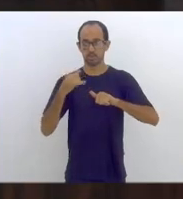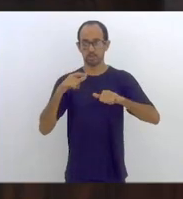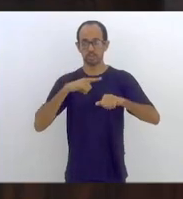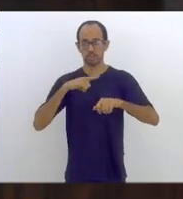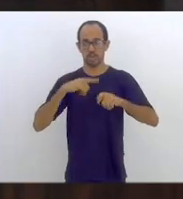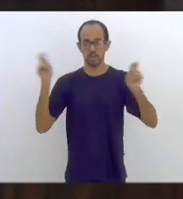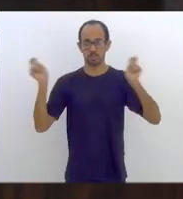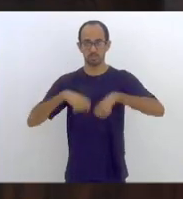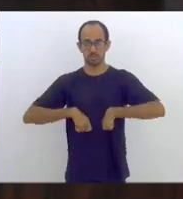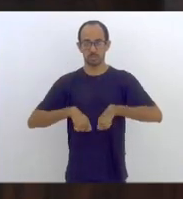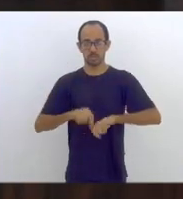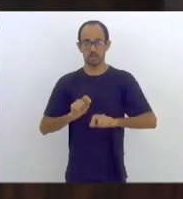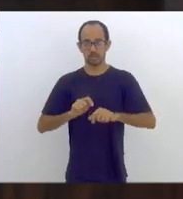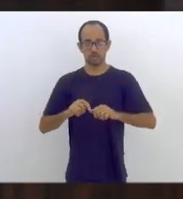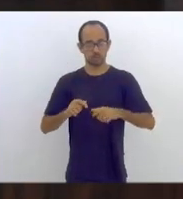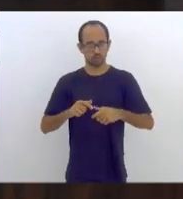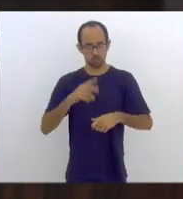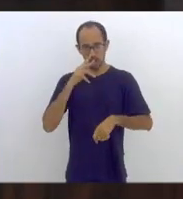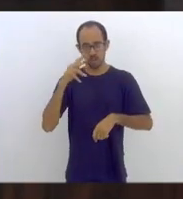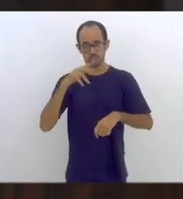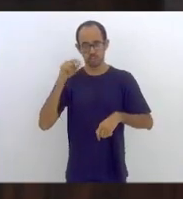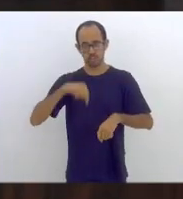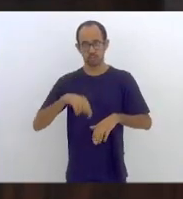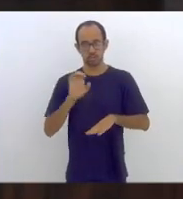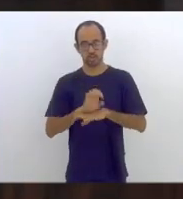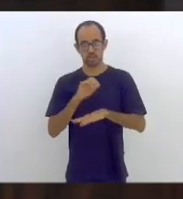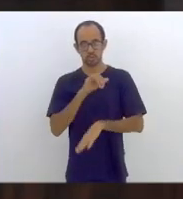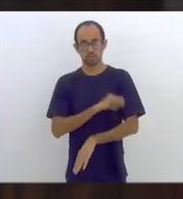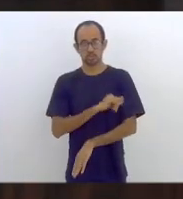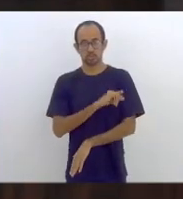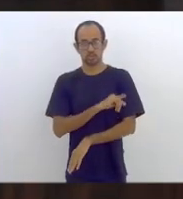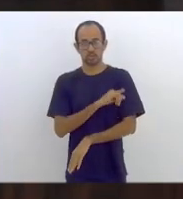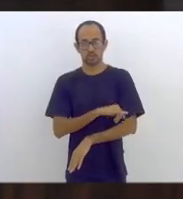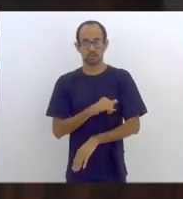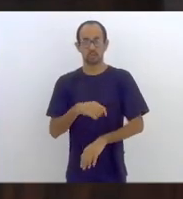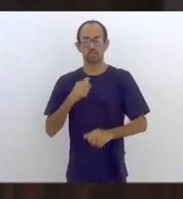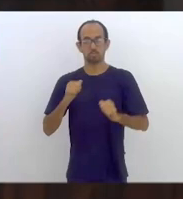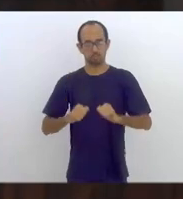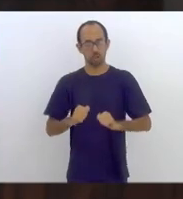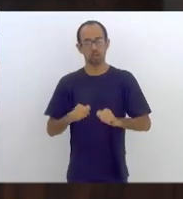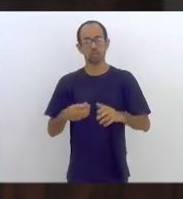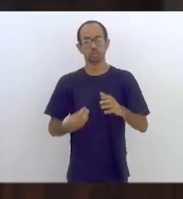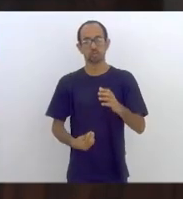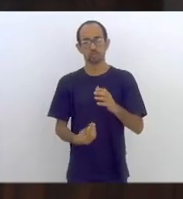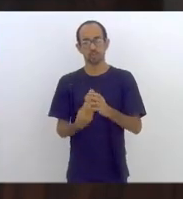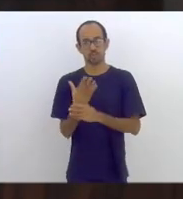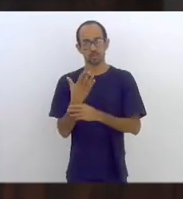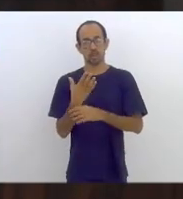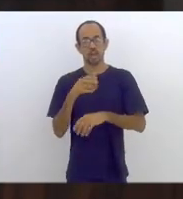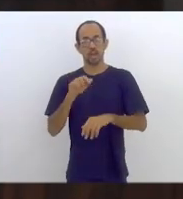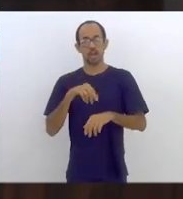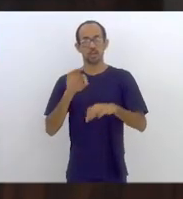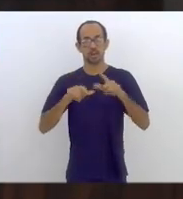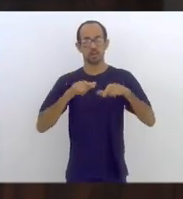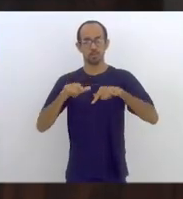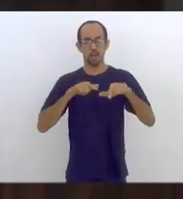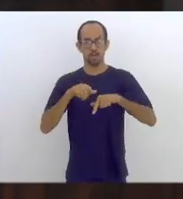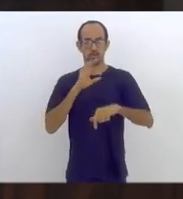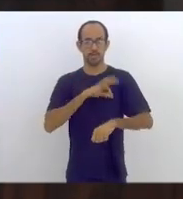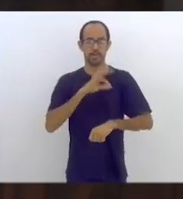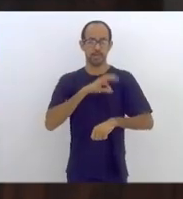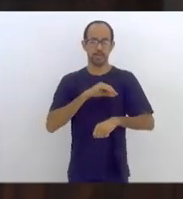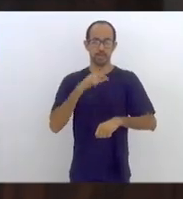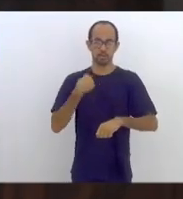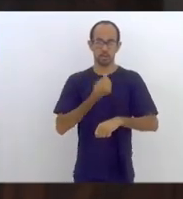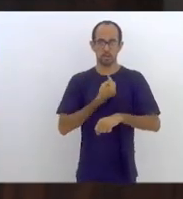potencial imenso aqui no estado do Rio de Janeiro Isso pode gerar muitos empregos e muita renda para o nosso